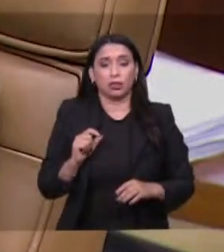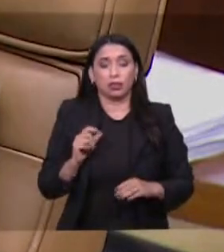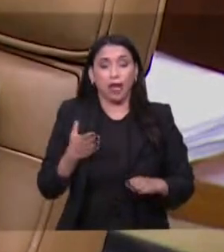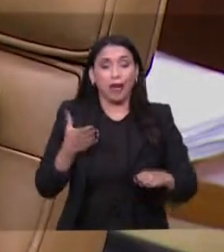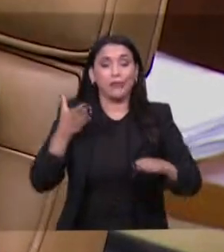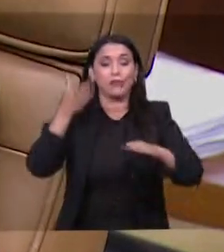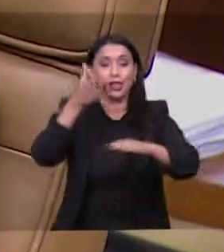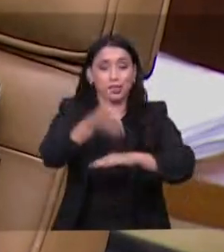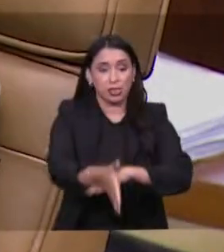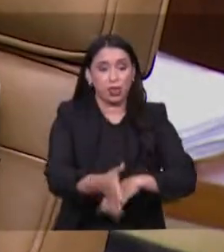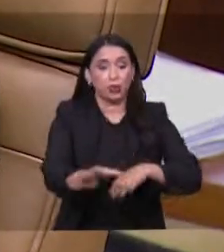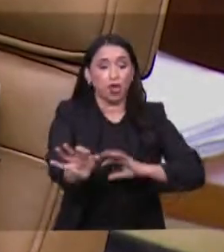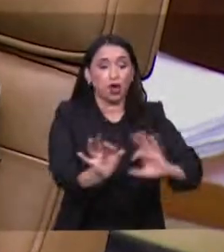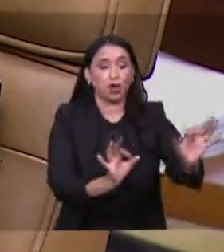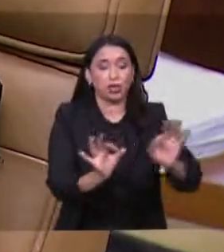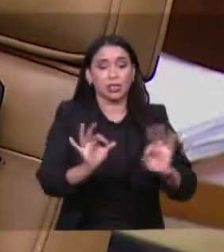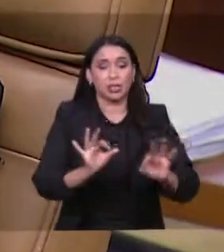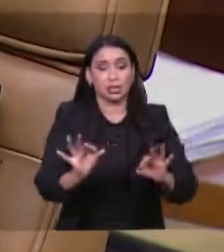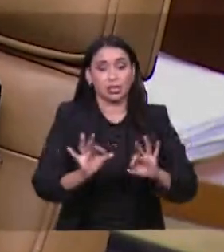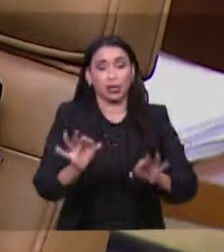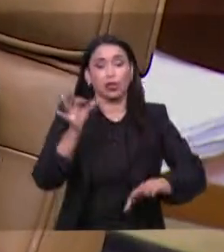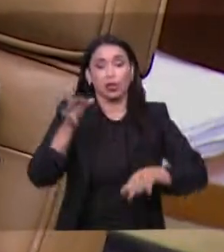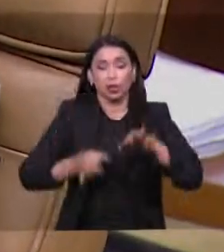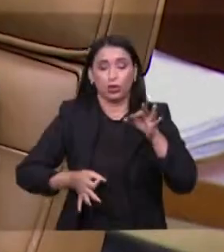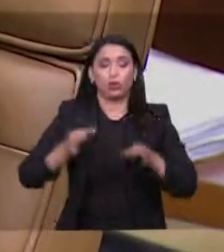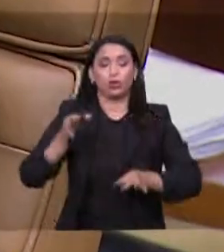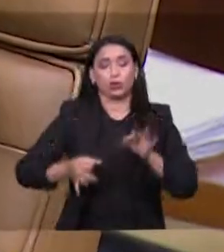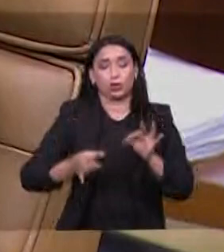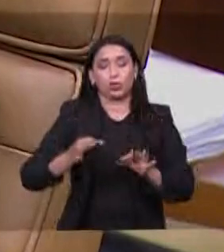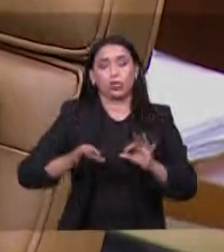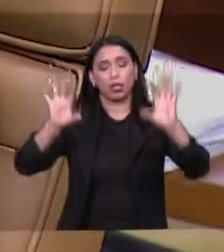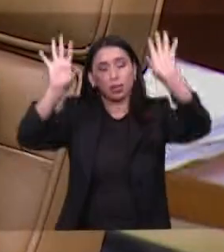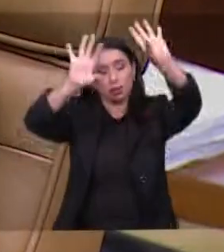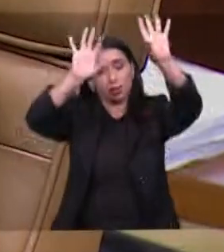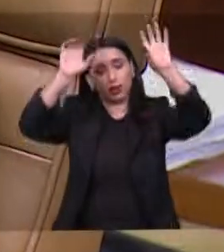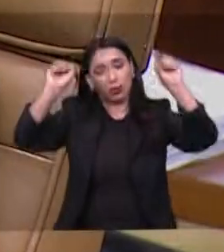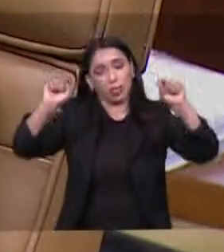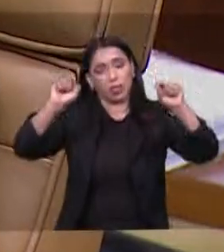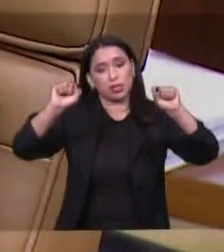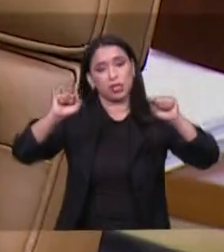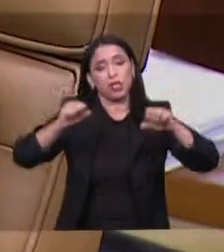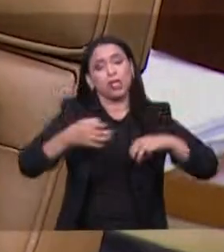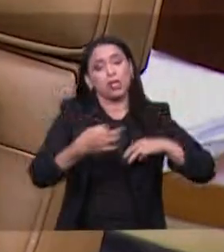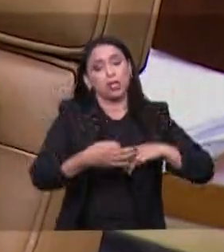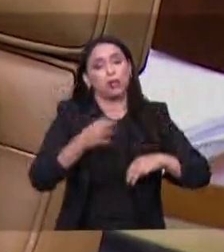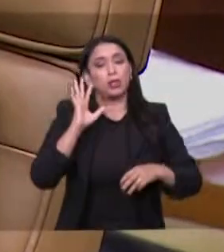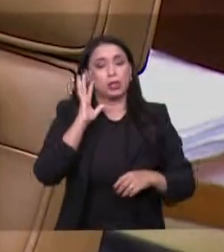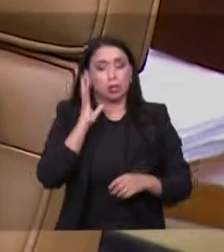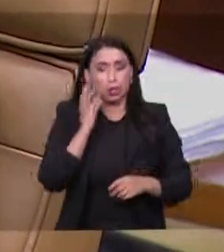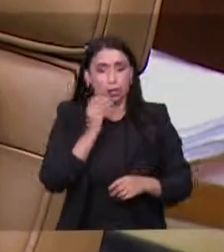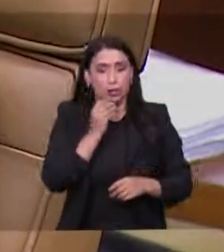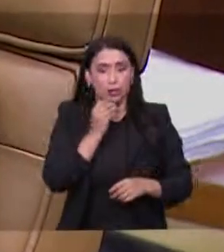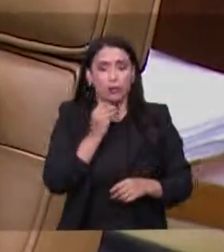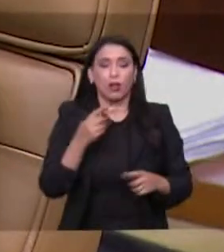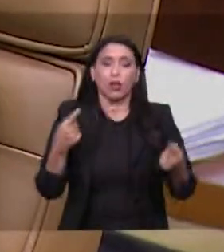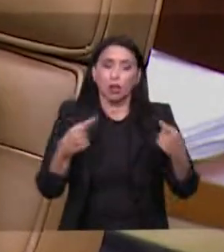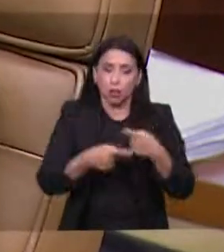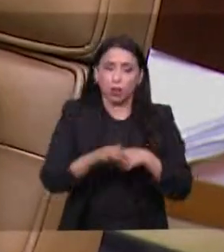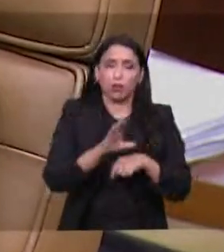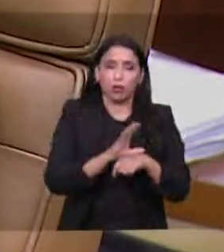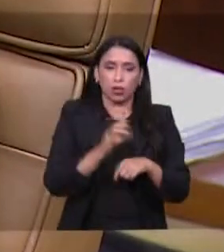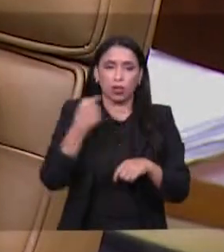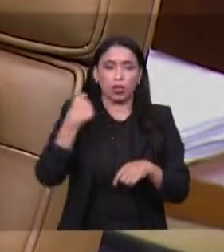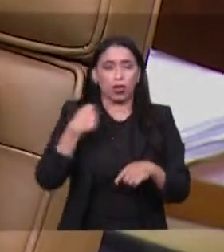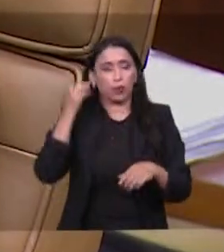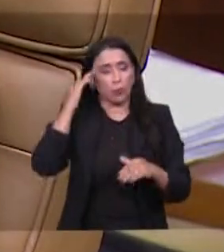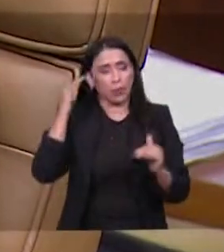organização judiciária dos tribunais. E o ministro Dias Toffoli declara em constitucionalidade que eu estou plenamente de acordo no